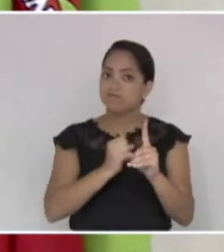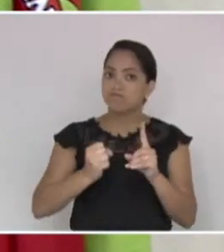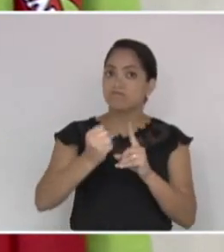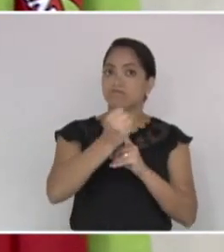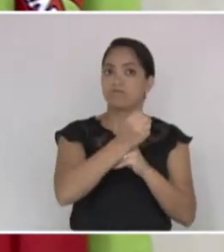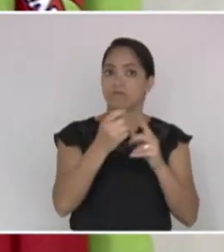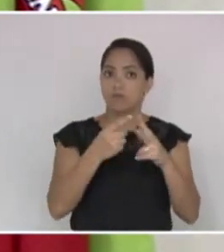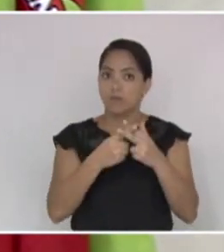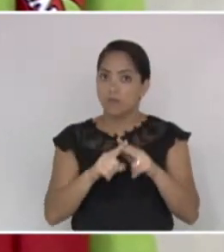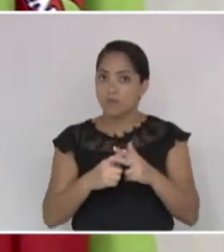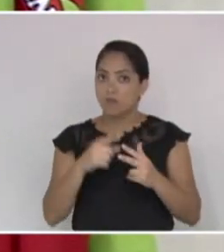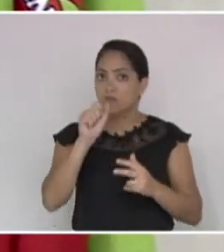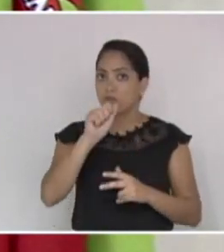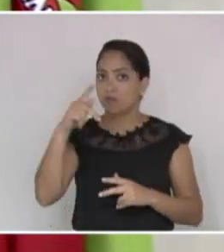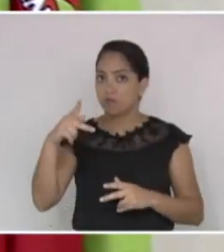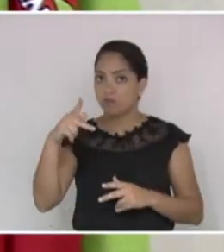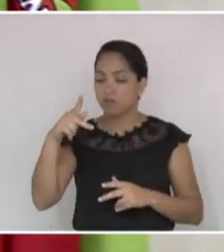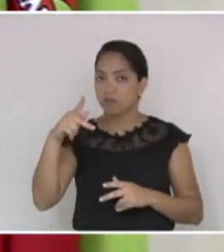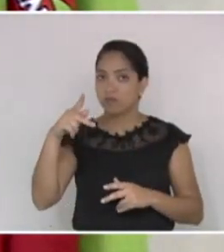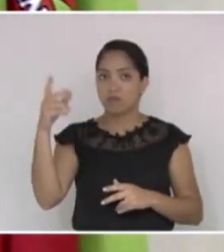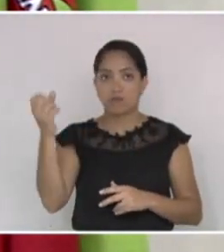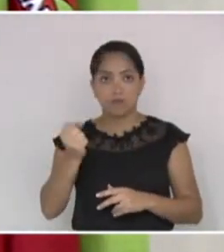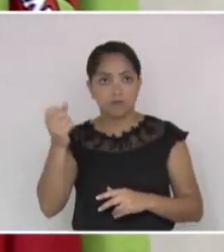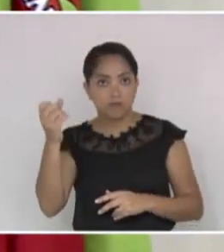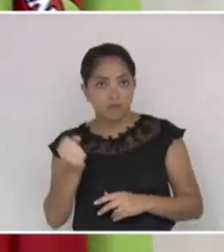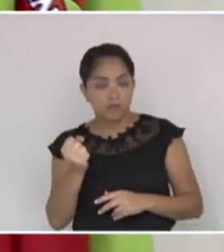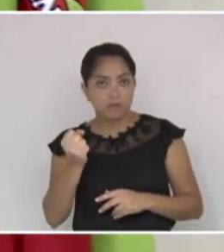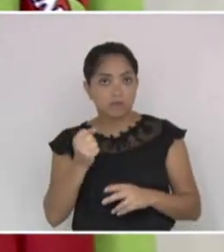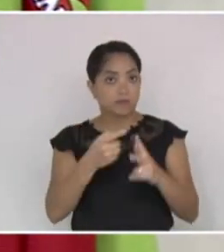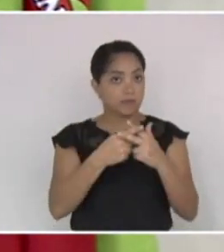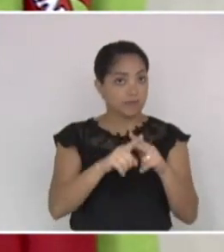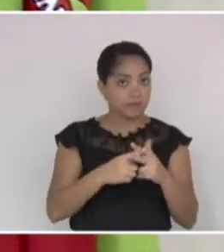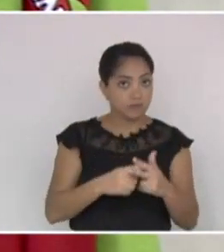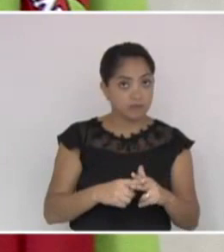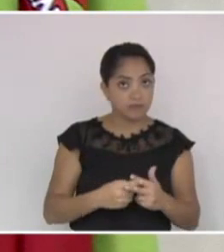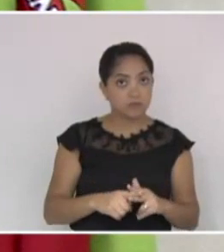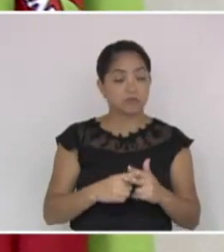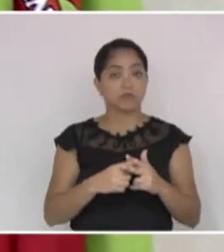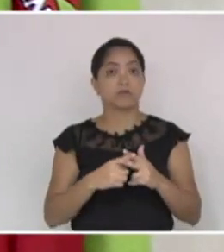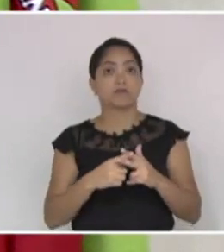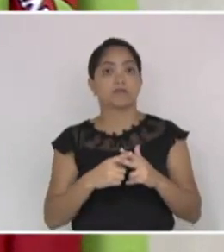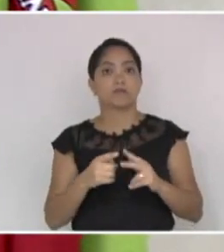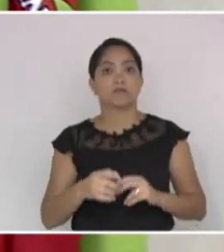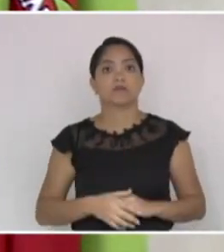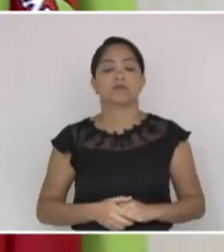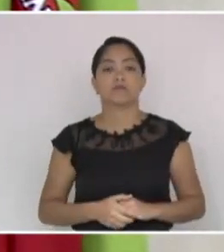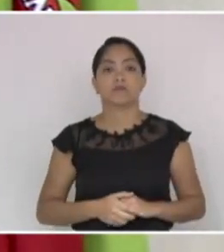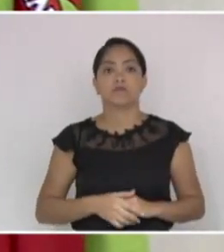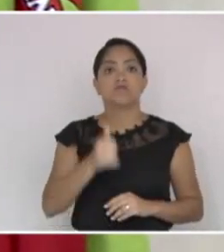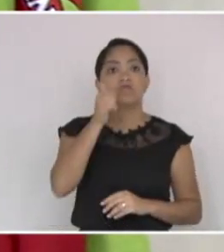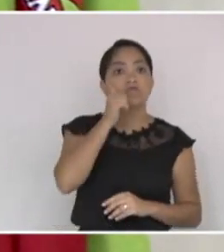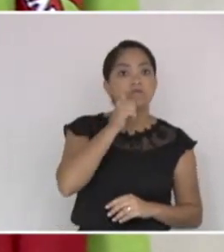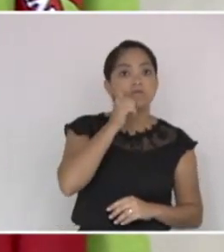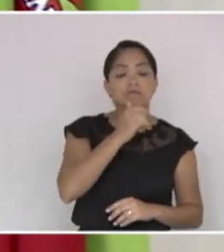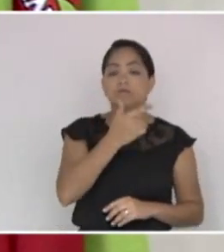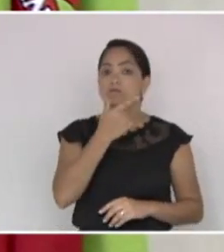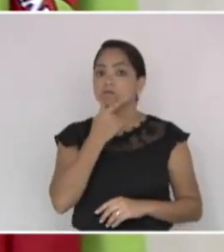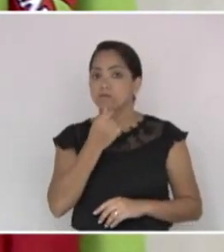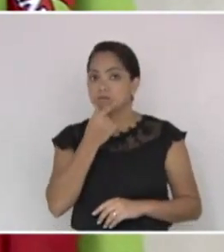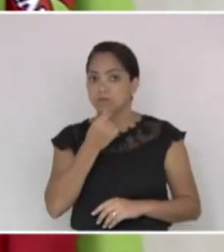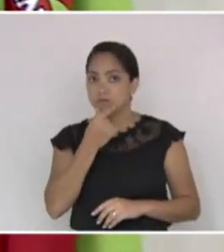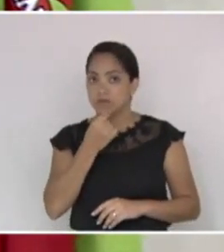da Previdência, ao acabar com a diferença de idade entre homens e mulheres